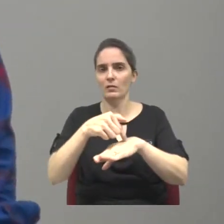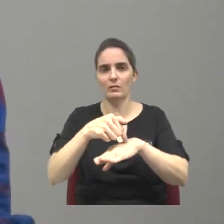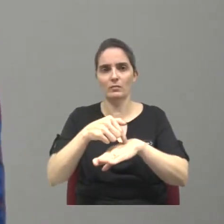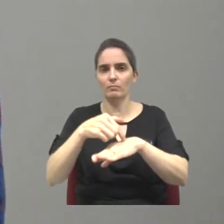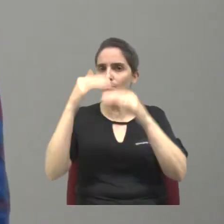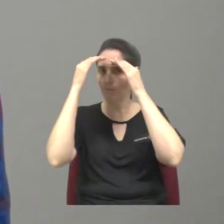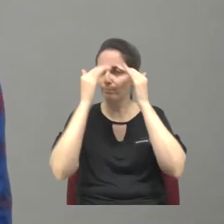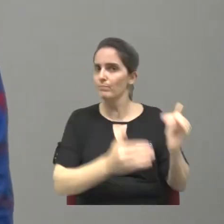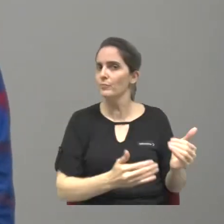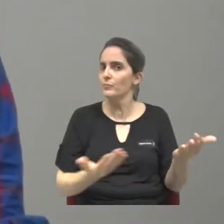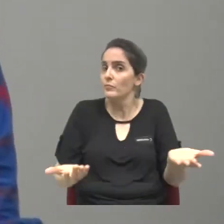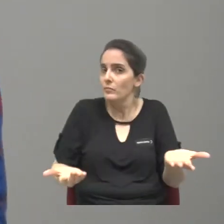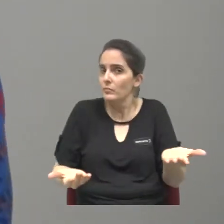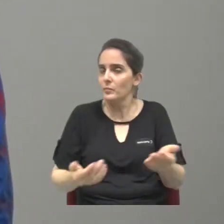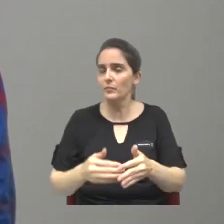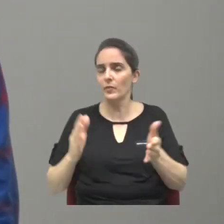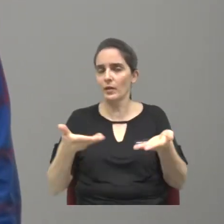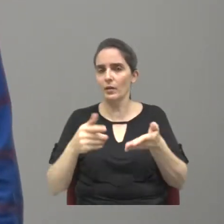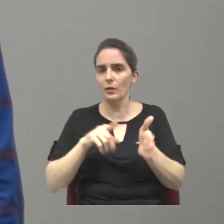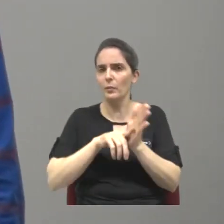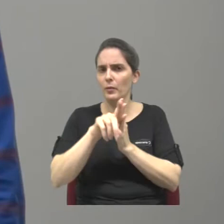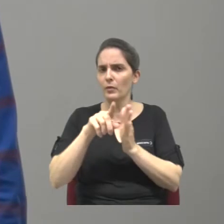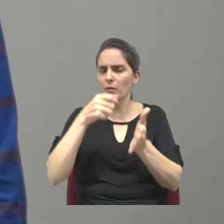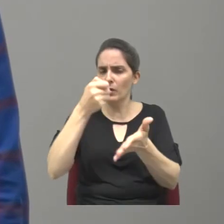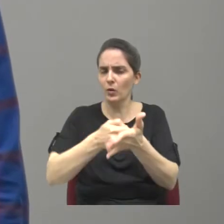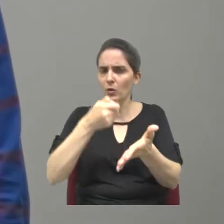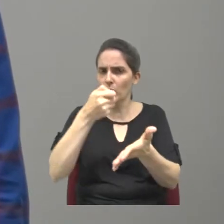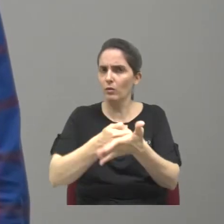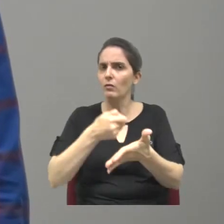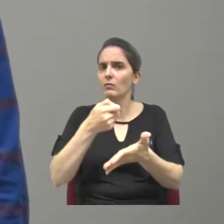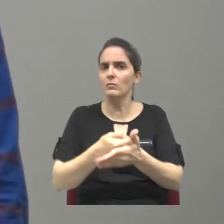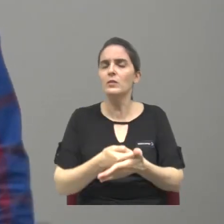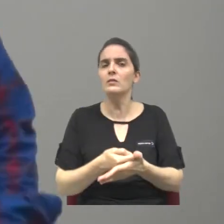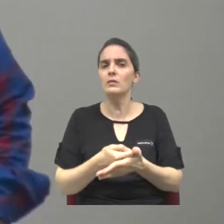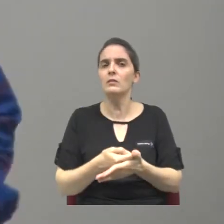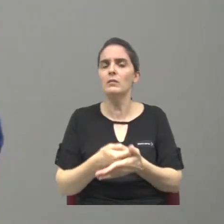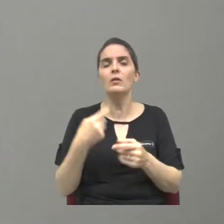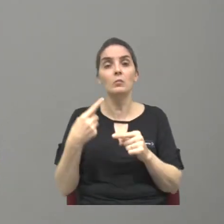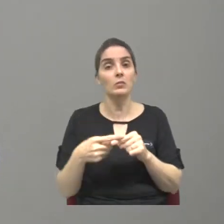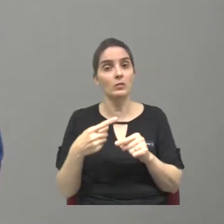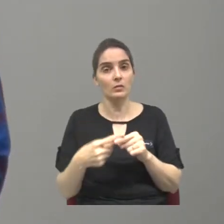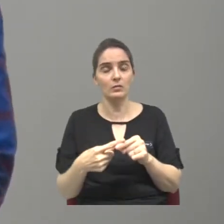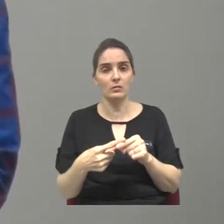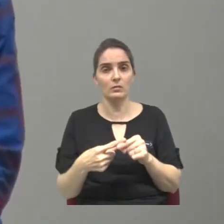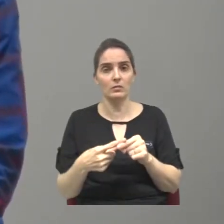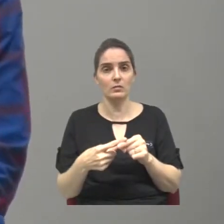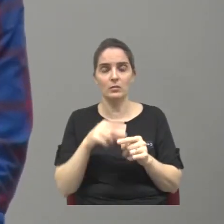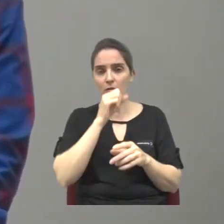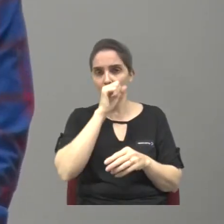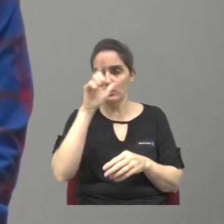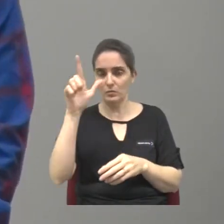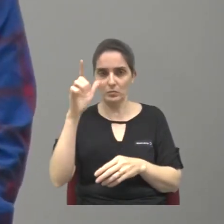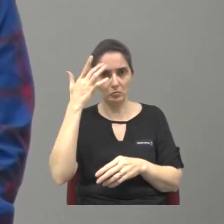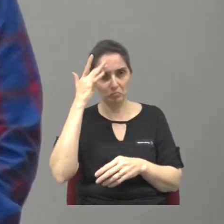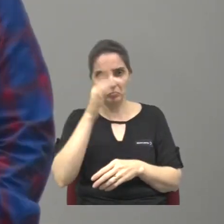Então, eu faço requerimento cobrando atitude porque aqui em Limeira, não sei se vocês sabem,